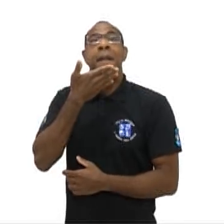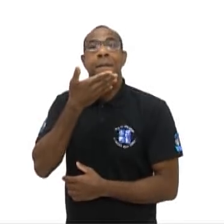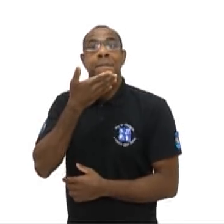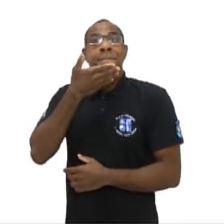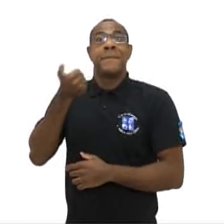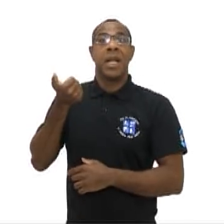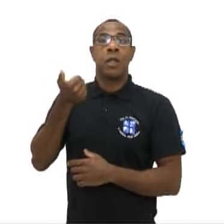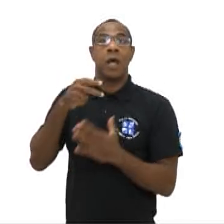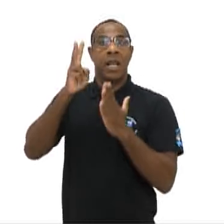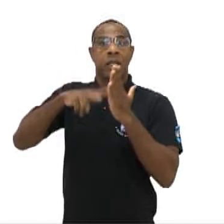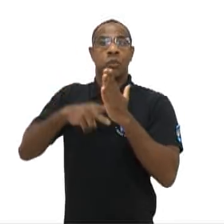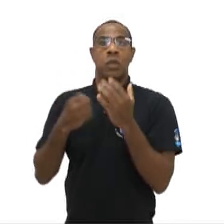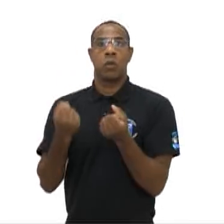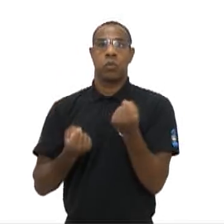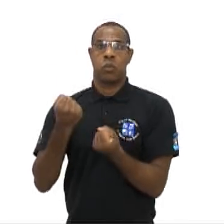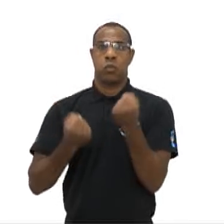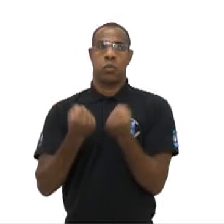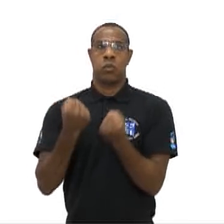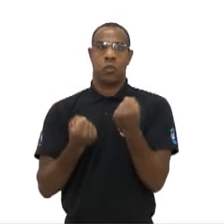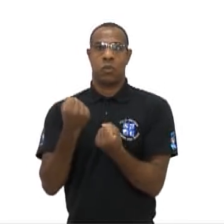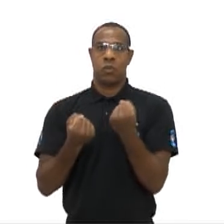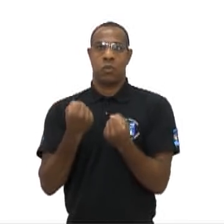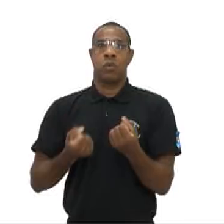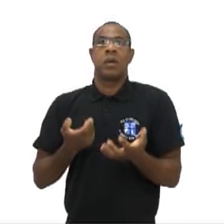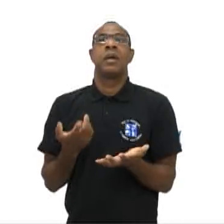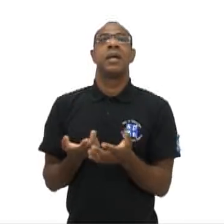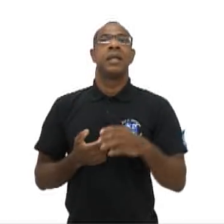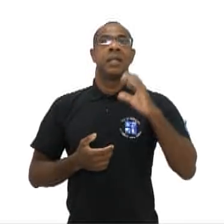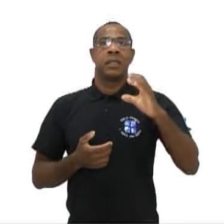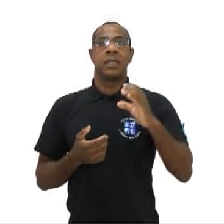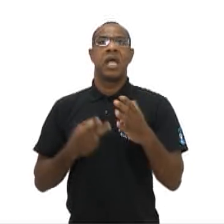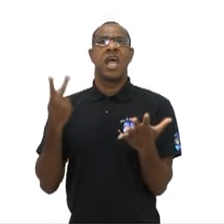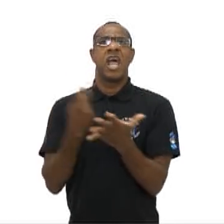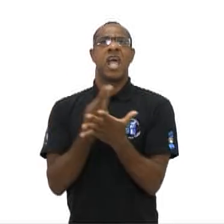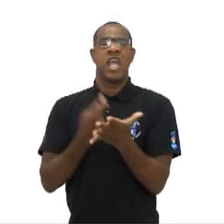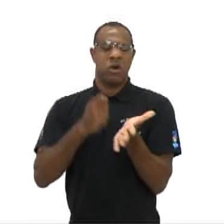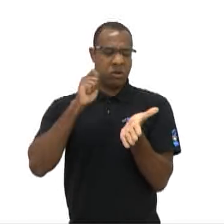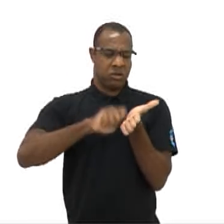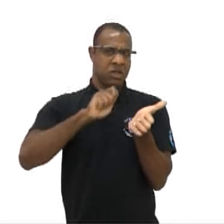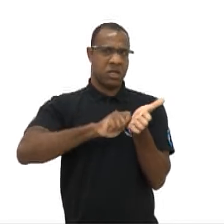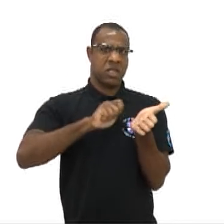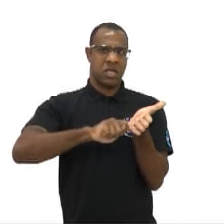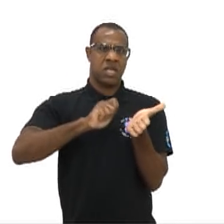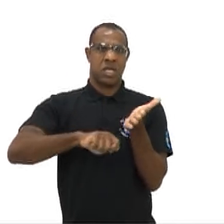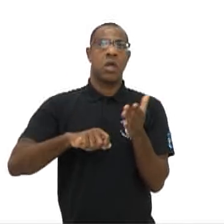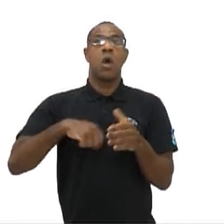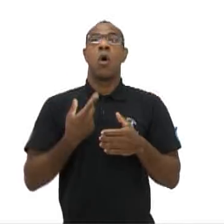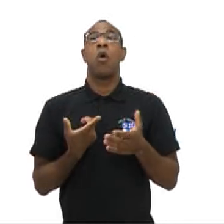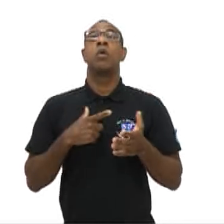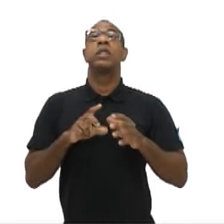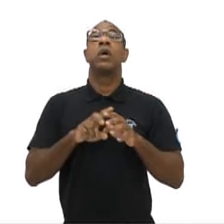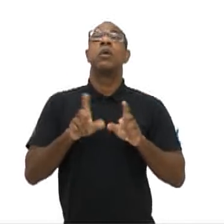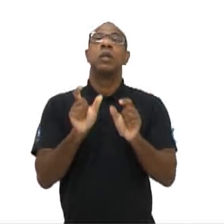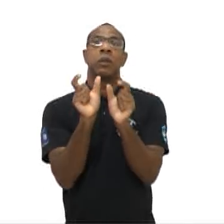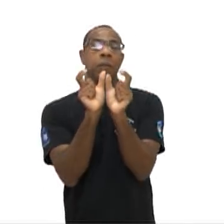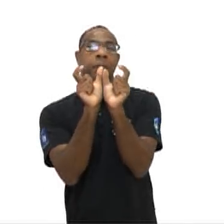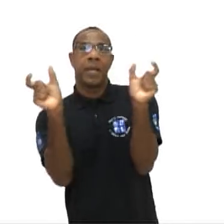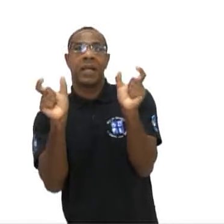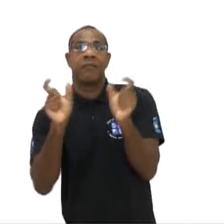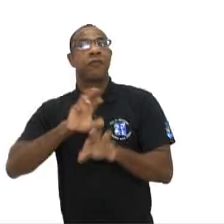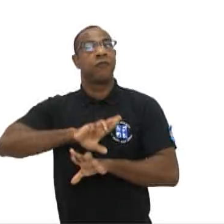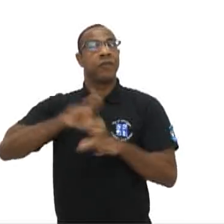frente da ambulância. Letra C. Erro de escrita. Ou letra D. São termos clínicos. Então, um tempinho para vocês pensarem na resposta.